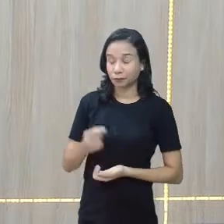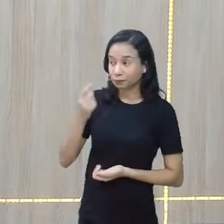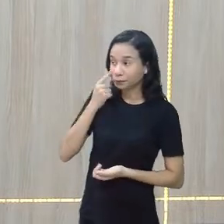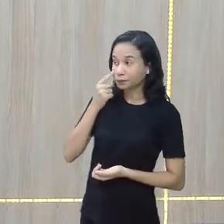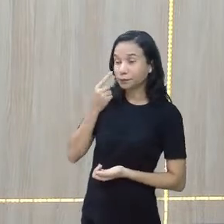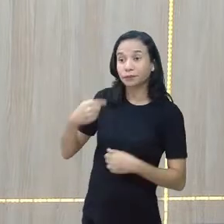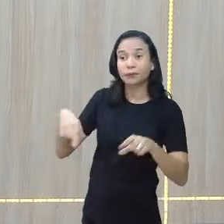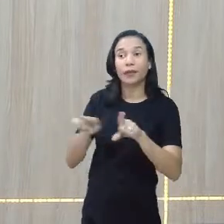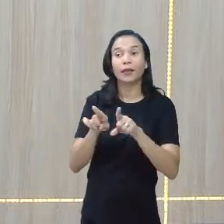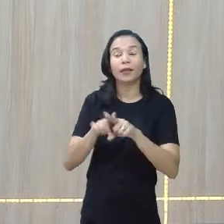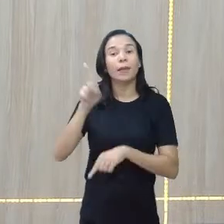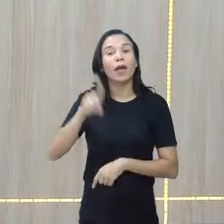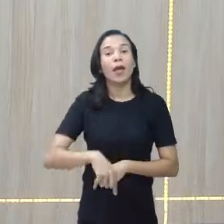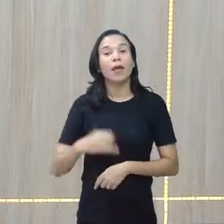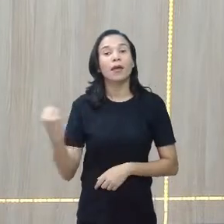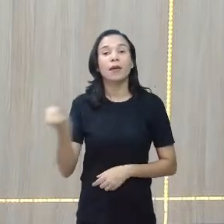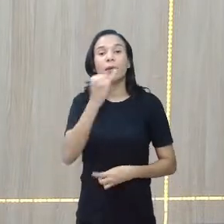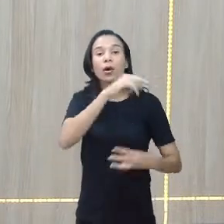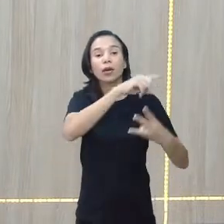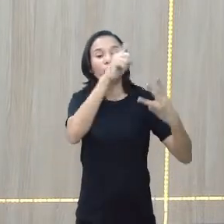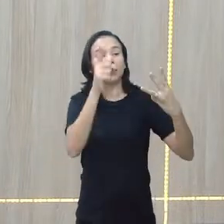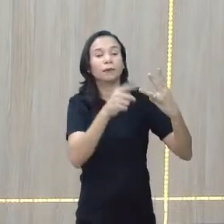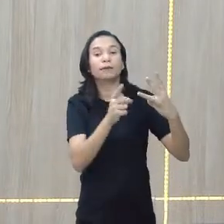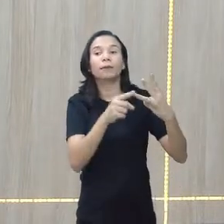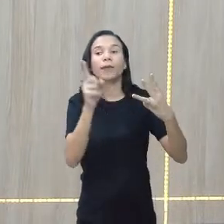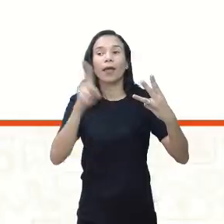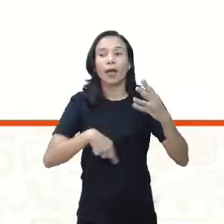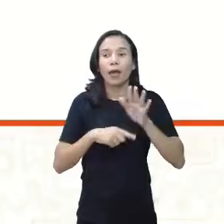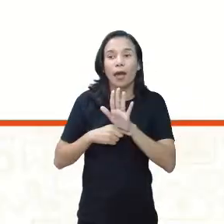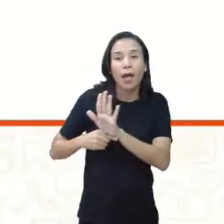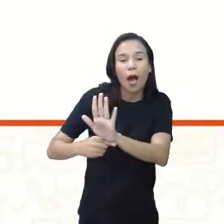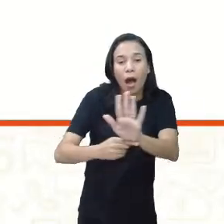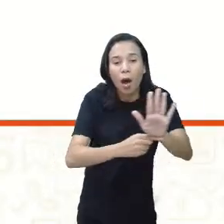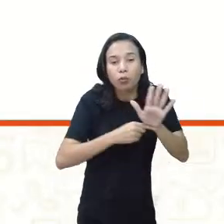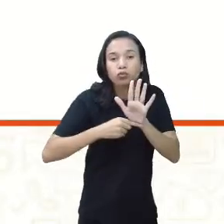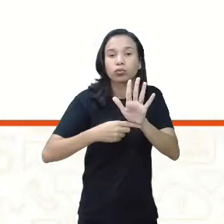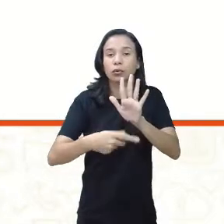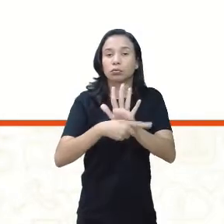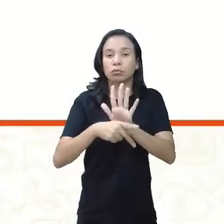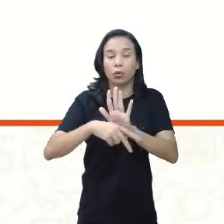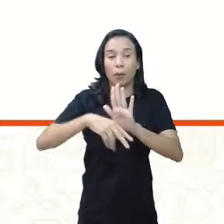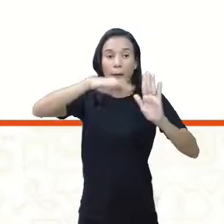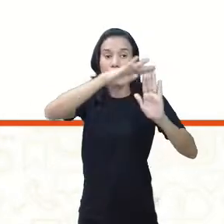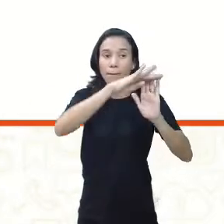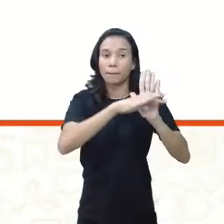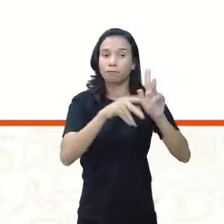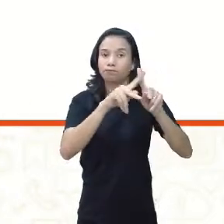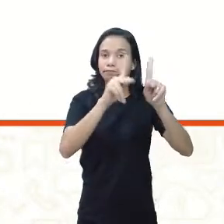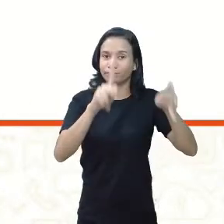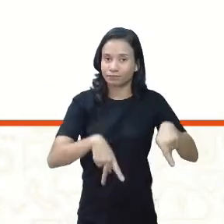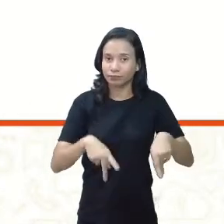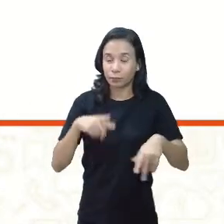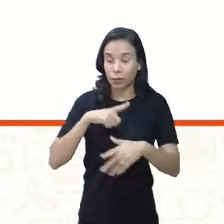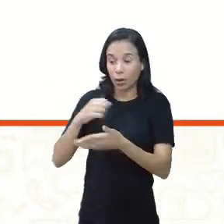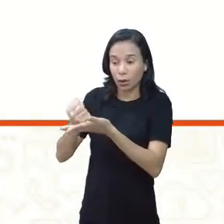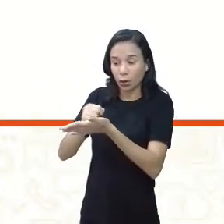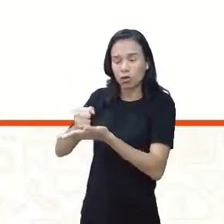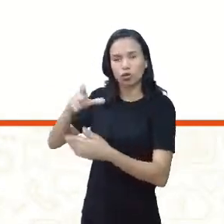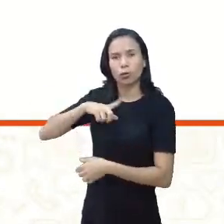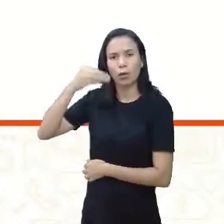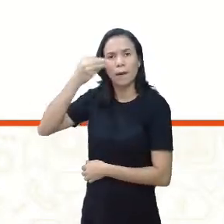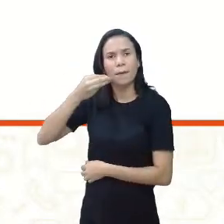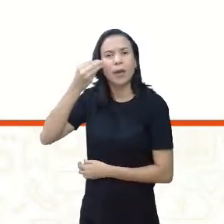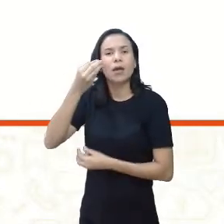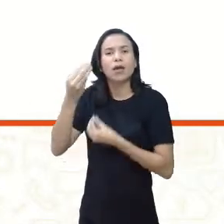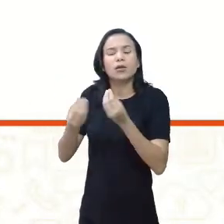Outro aspecto muito importante é a cooperação e o planejamento, né? Alguns jogos são experienciados a partir